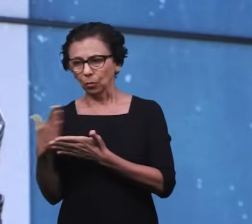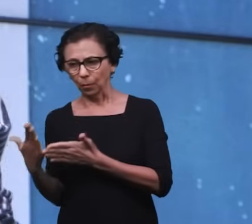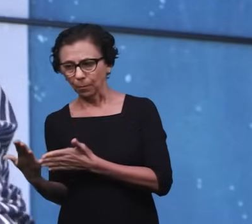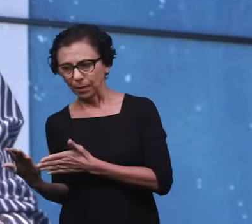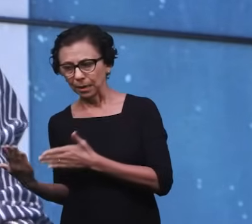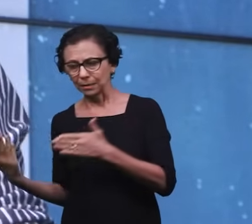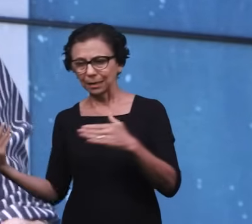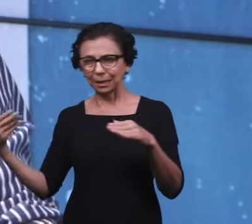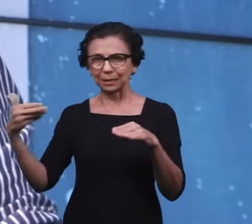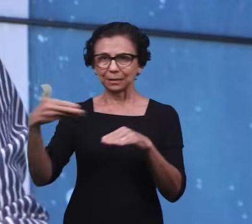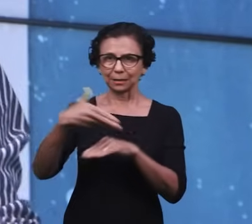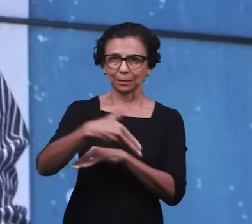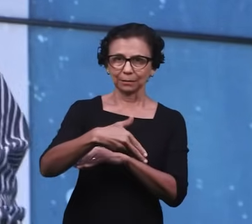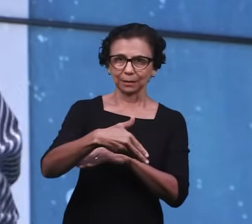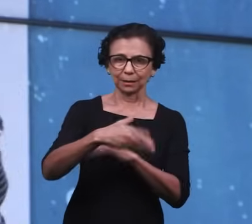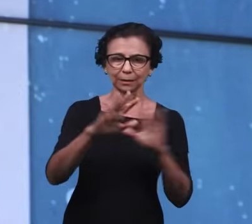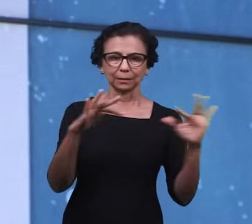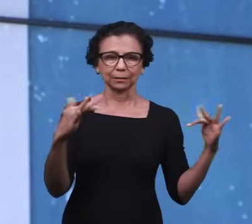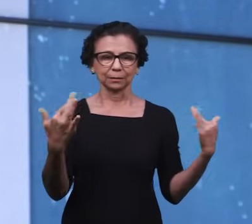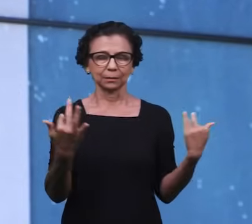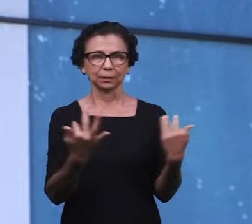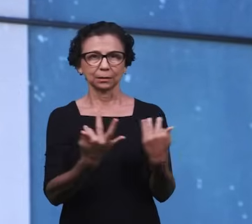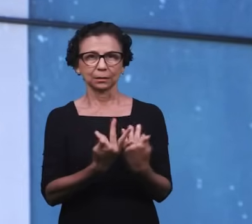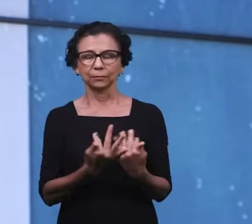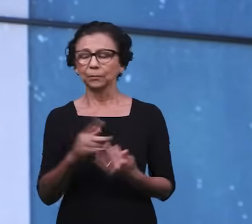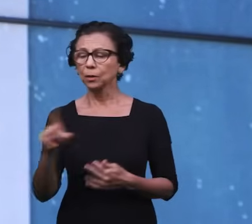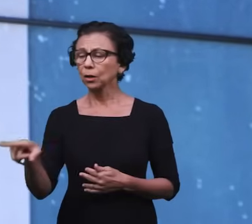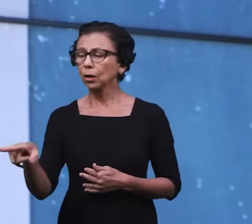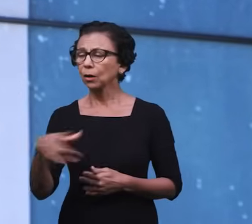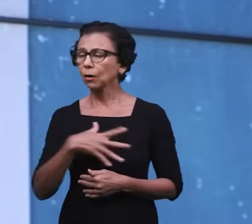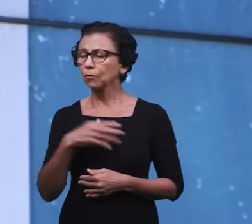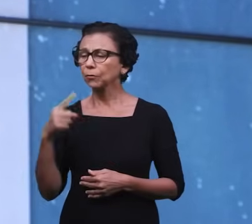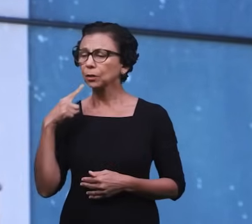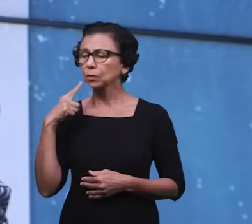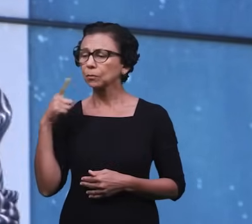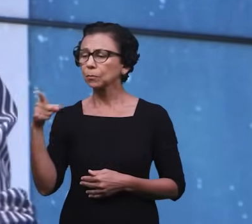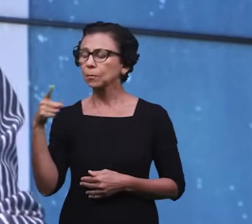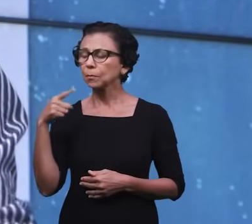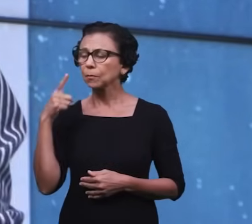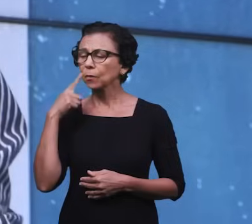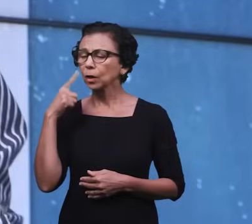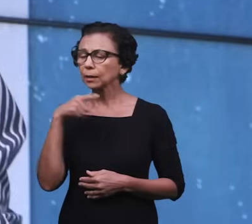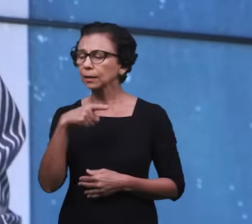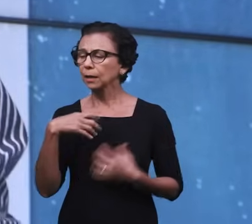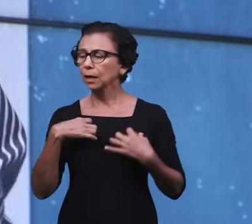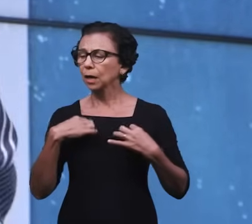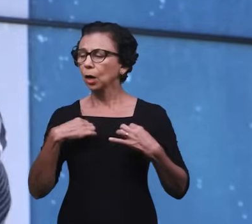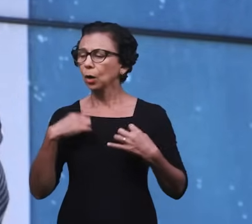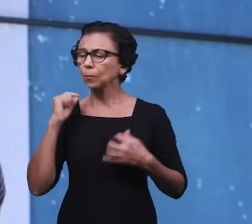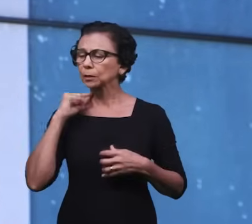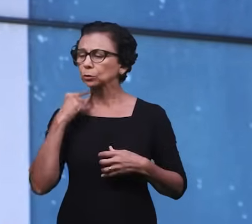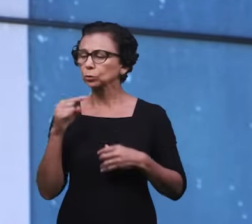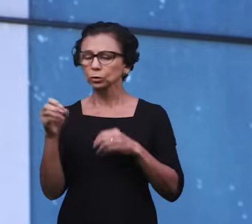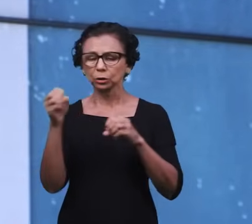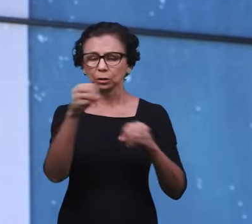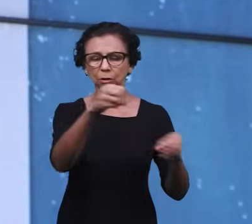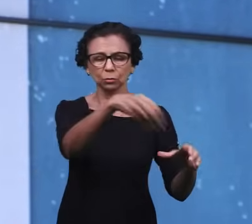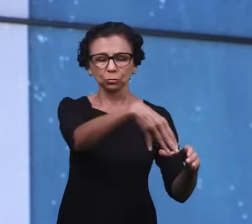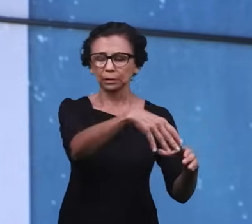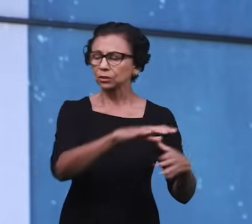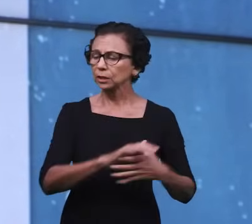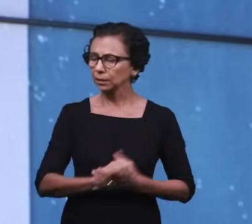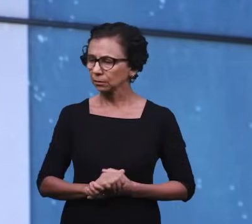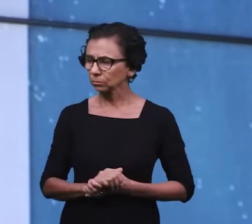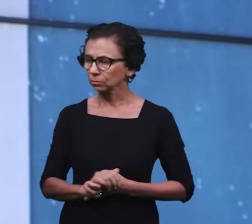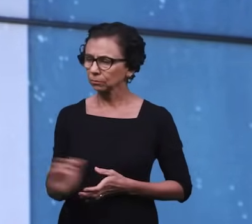Então, ensina a pegar a roupa e levar no cesto de roupa para lavar. A tirar o lixo do banheiro e levar no